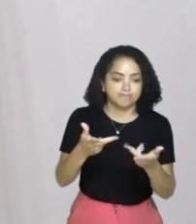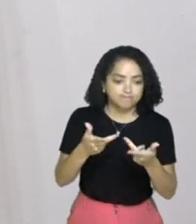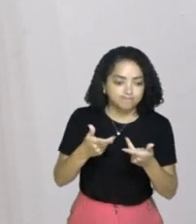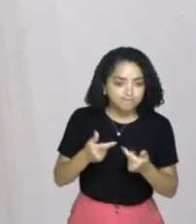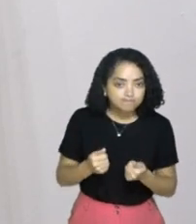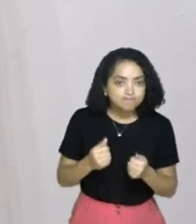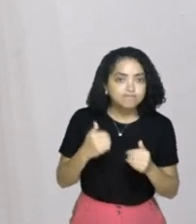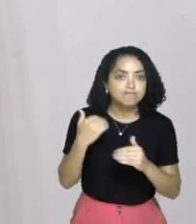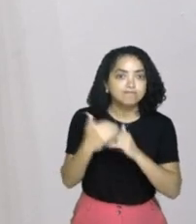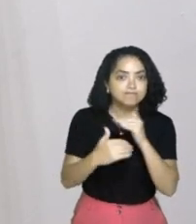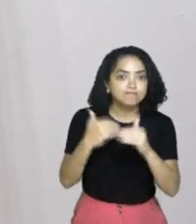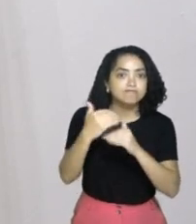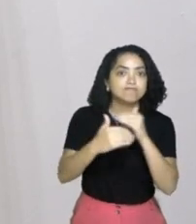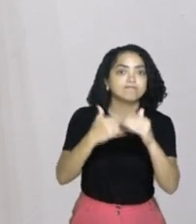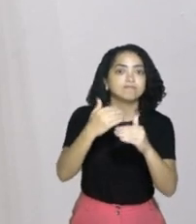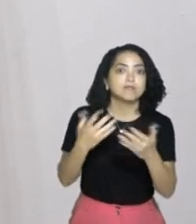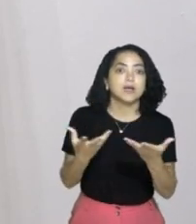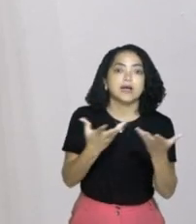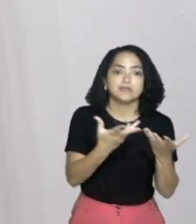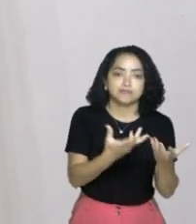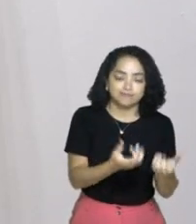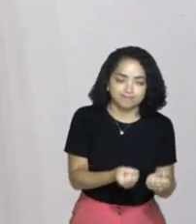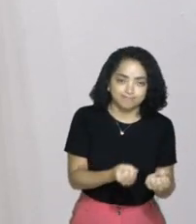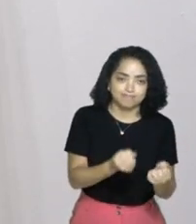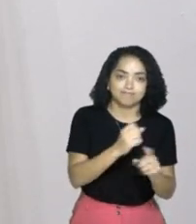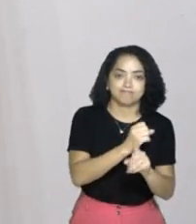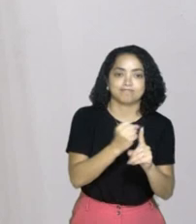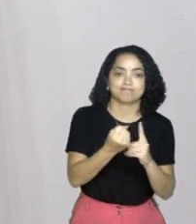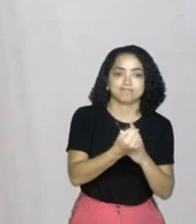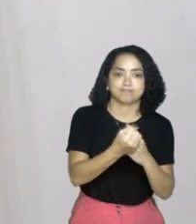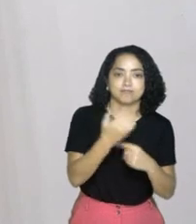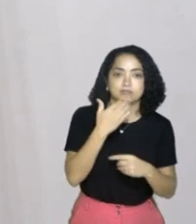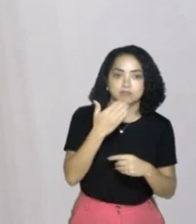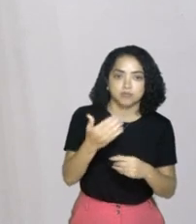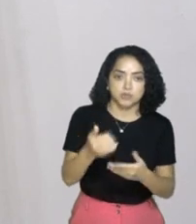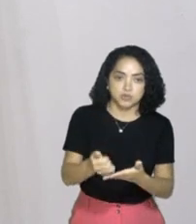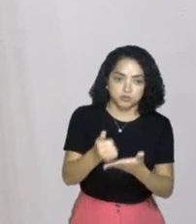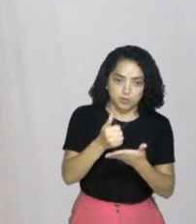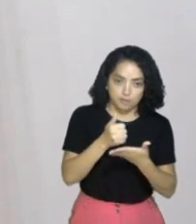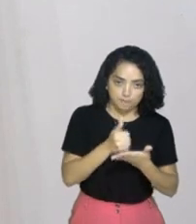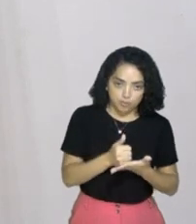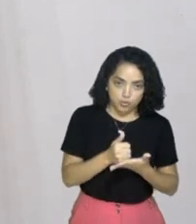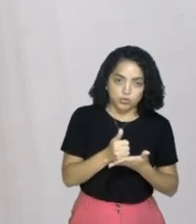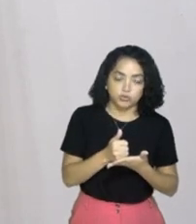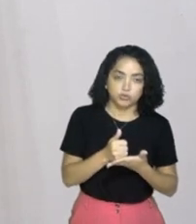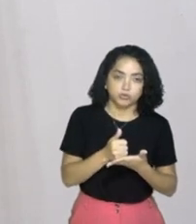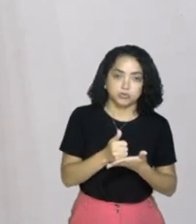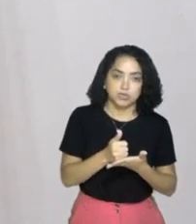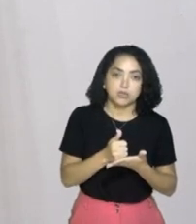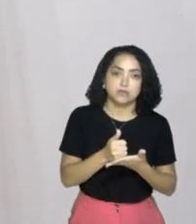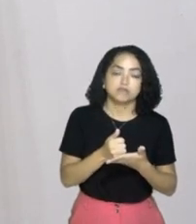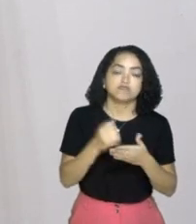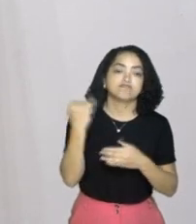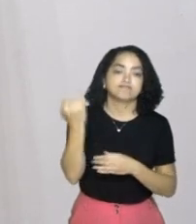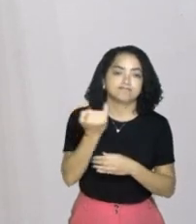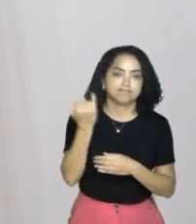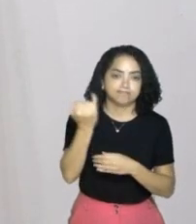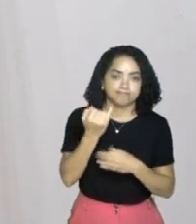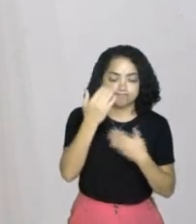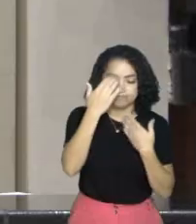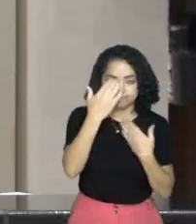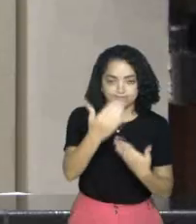mais acolhidos pela sociedade então peço apoio dessa casa nesse projeto tão importante agradeço senhor presidente Muito